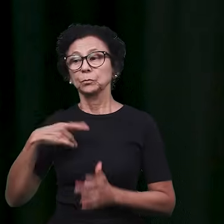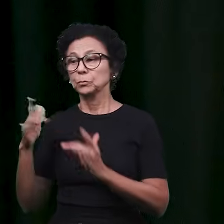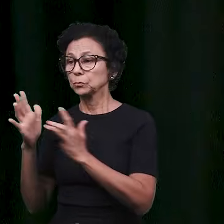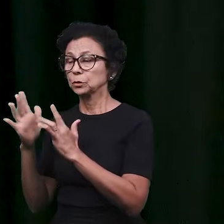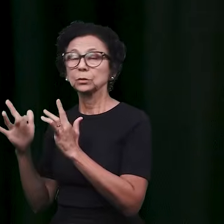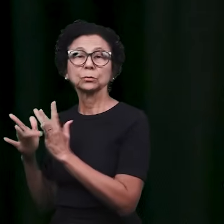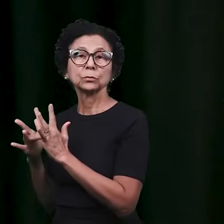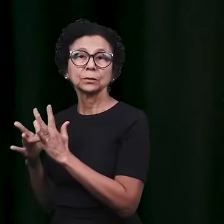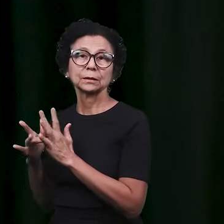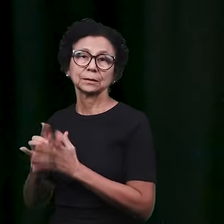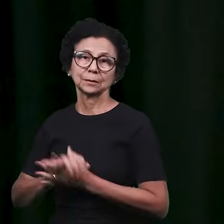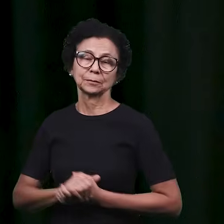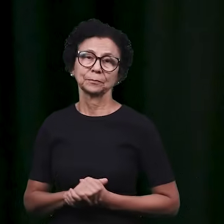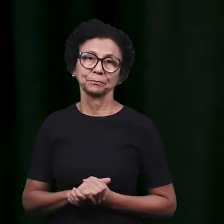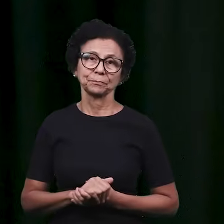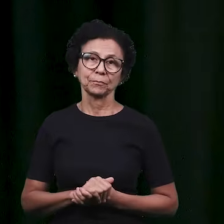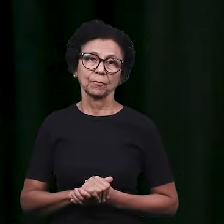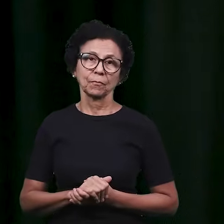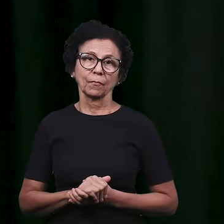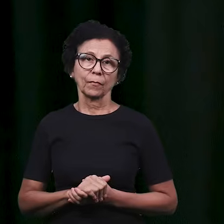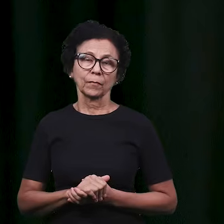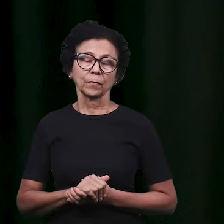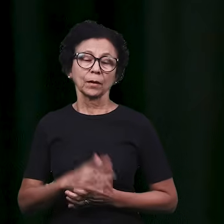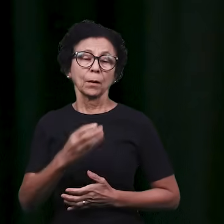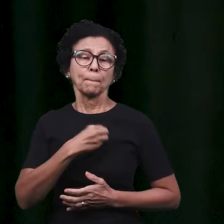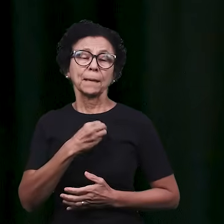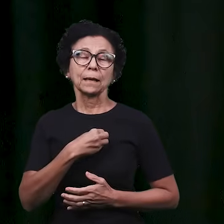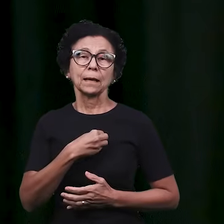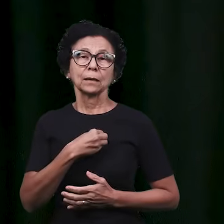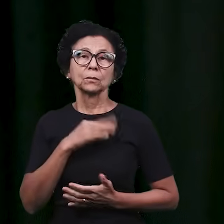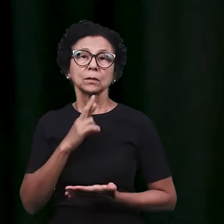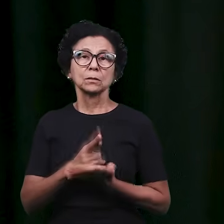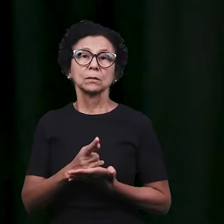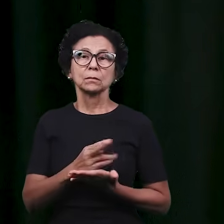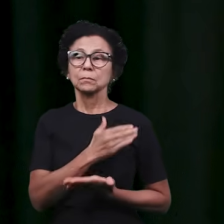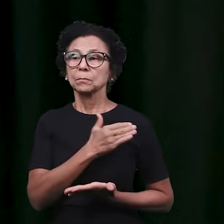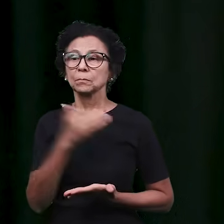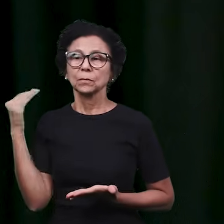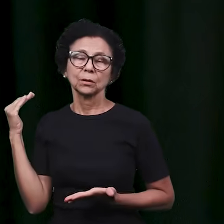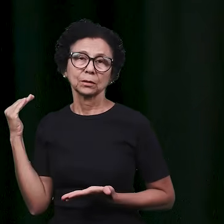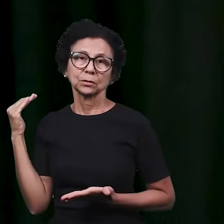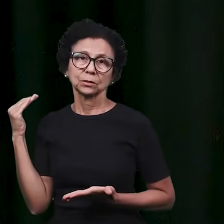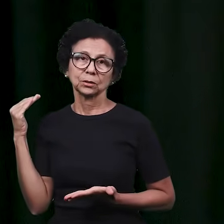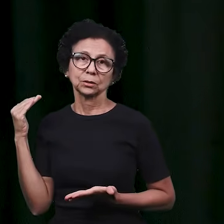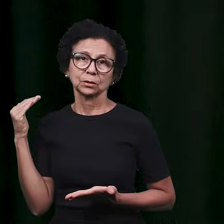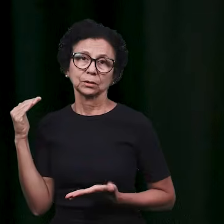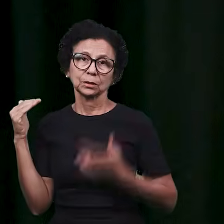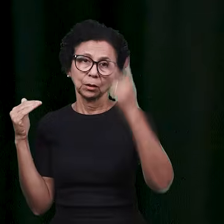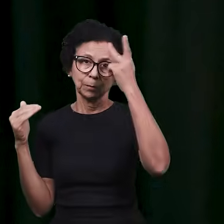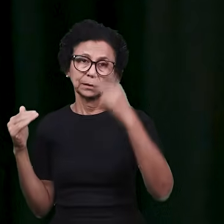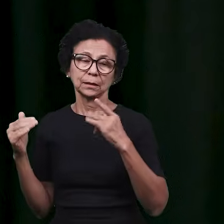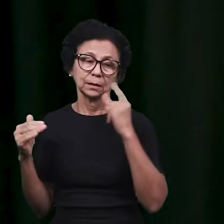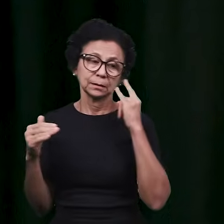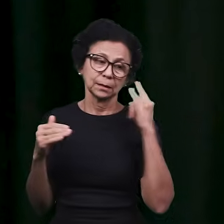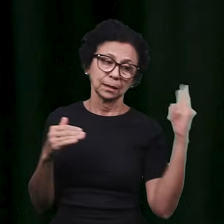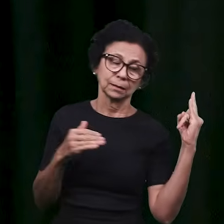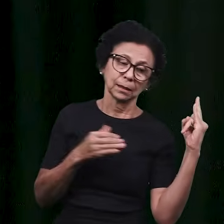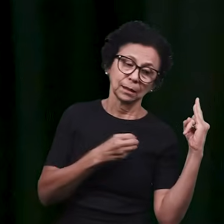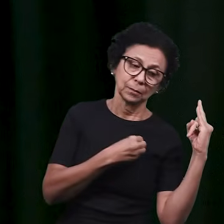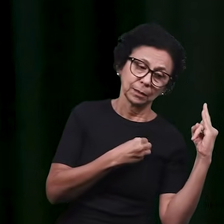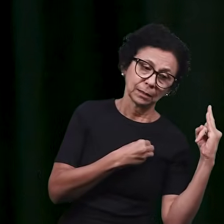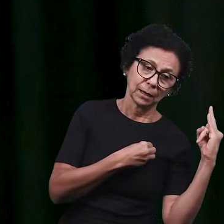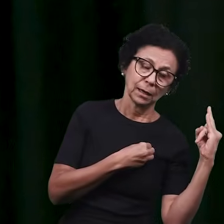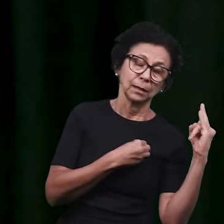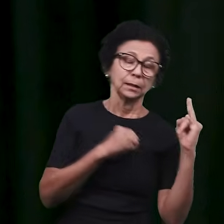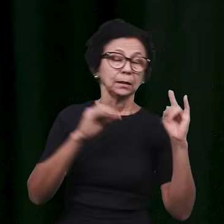de Deus é a vida. O salário do pecado é a morte. E a tendência do homem é para o pecado. Então a Bíblia diz assim: andai